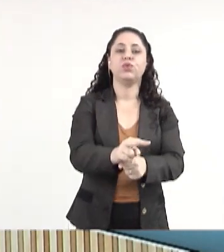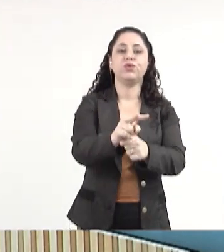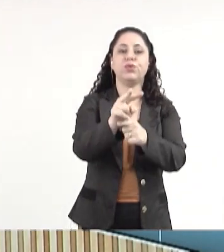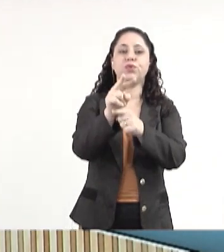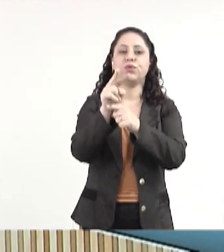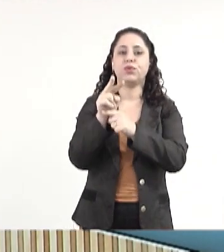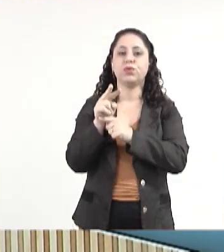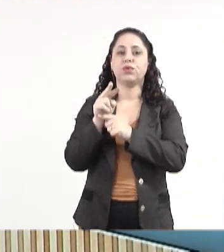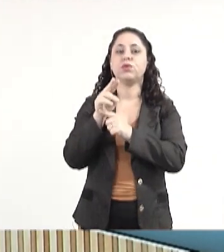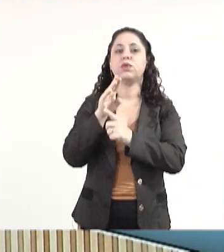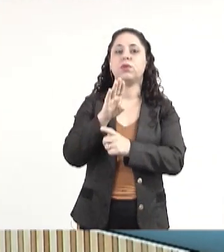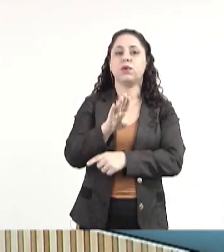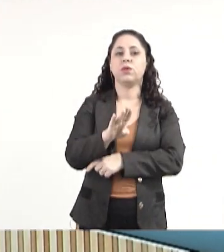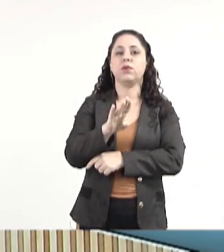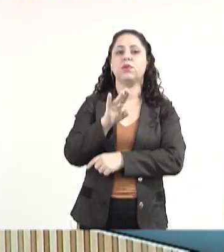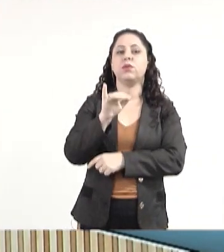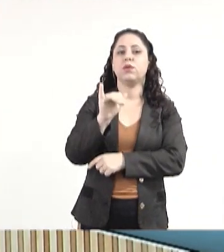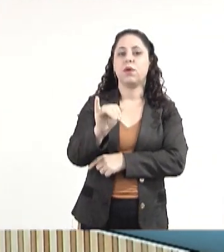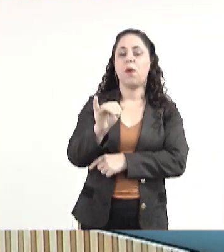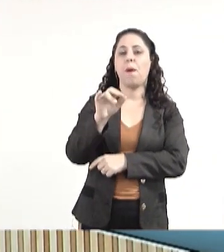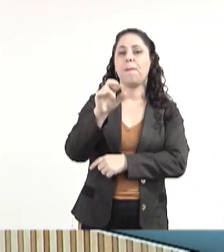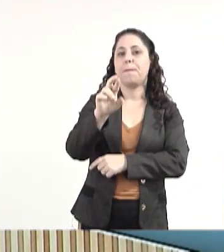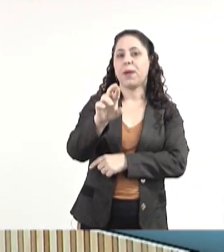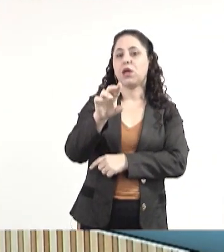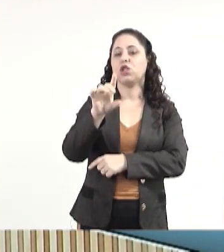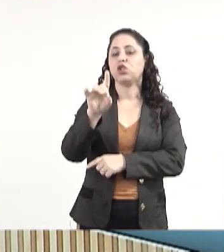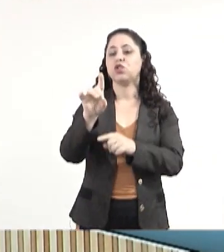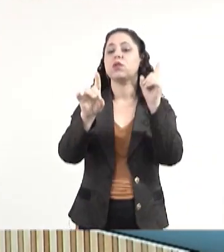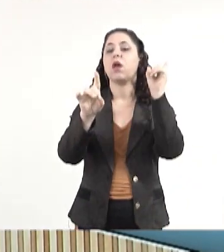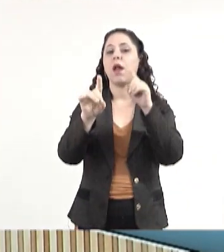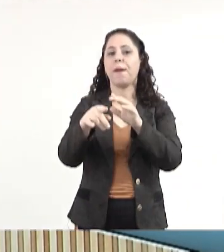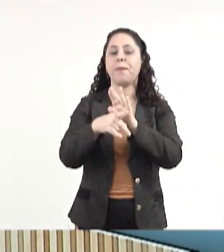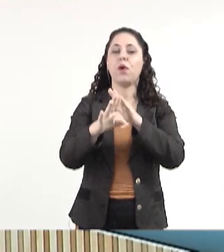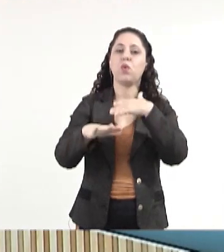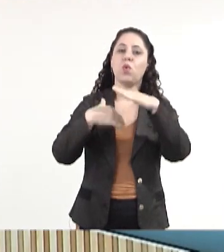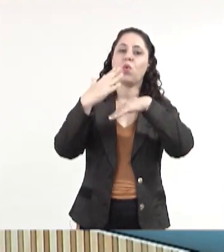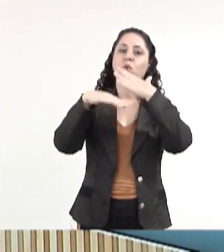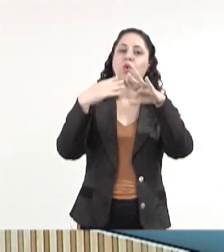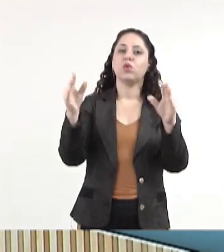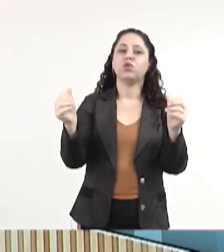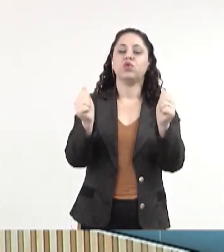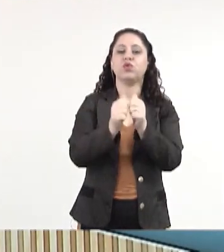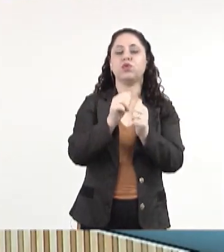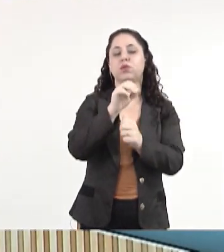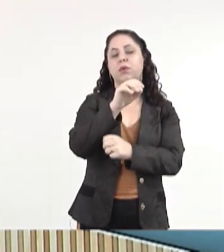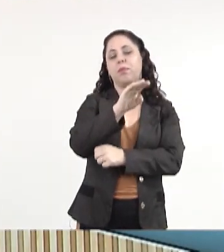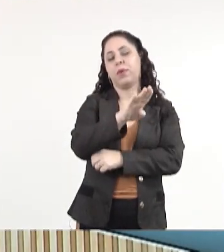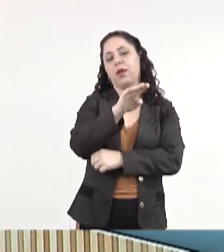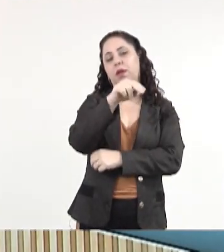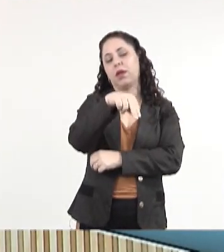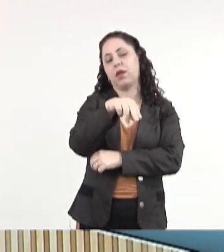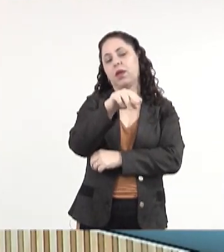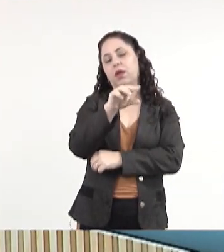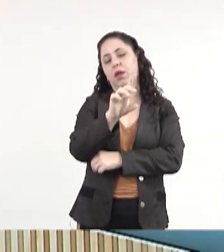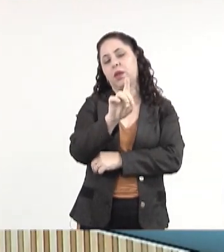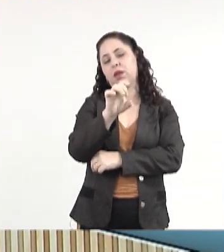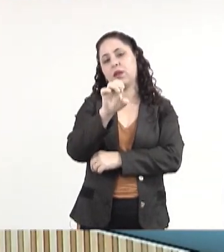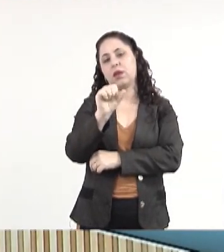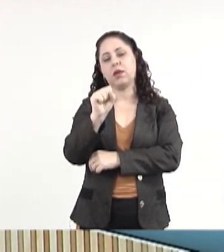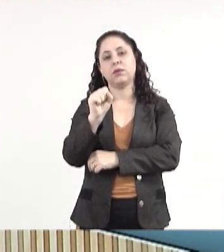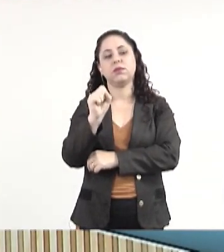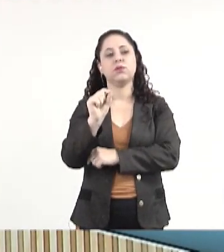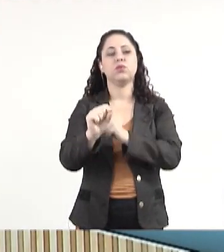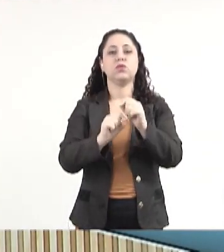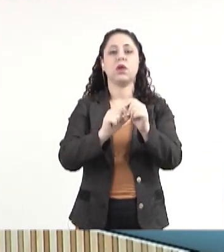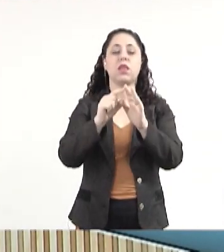empréstimo junto ao BIRD, que é um outro banco também de desenvolvimento, também junto ao BNDES, indicando que